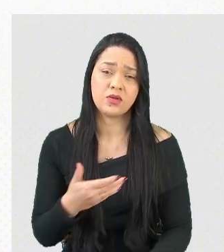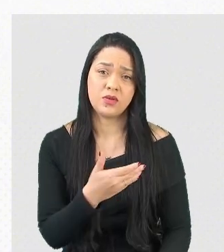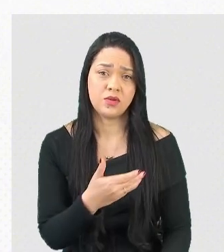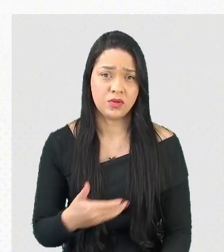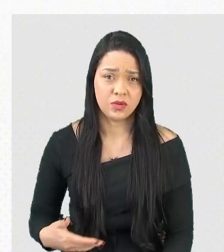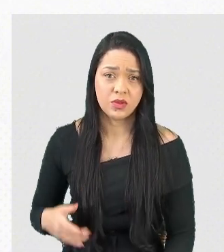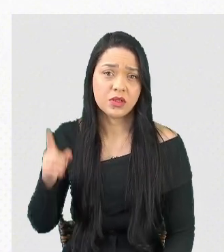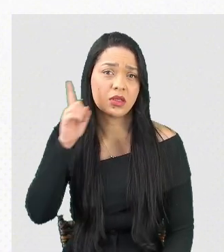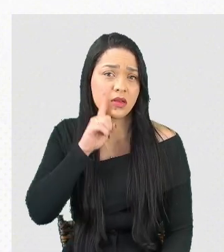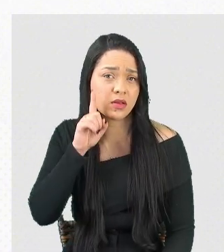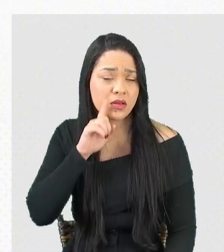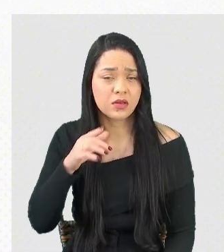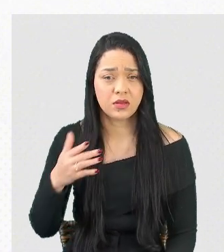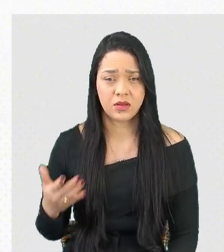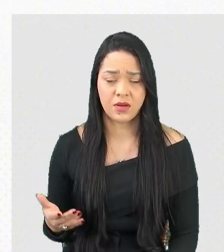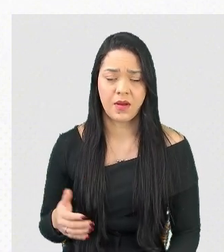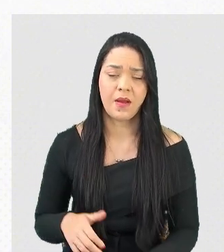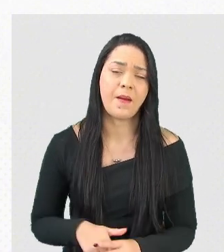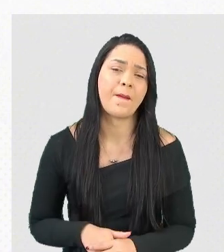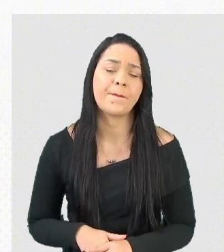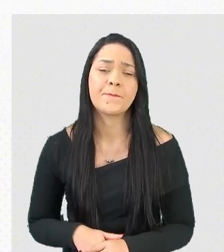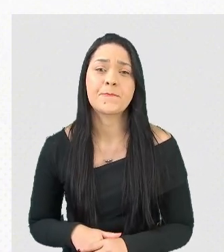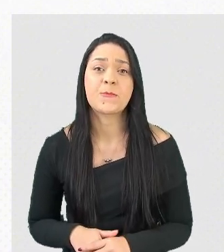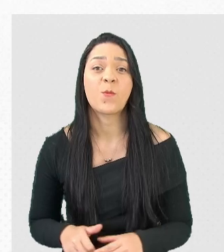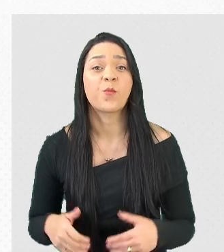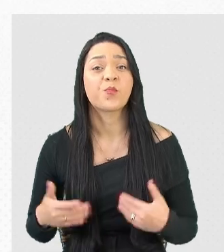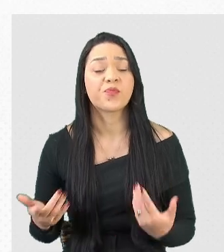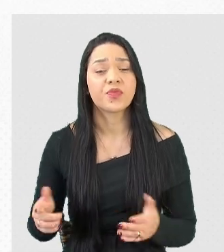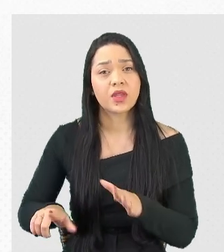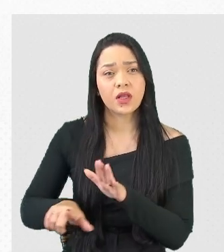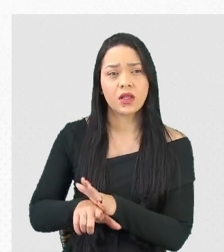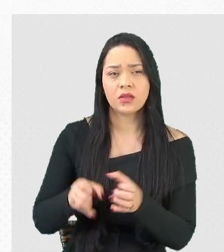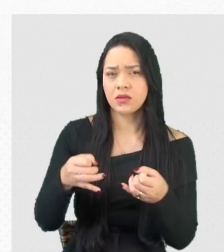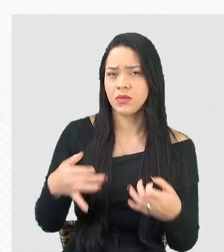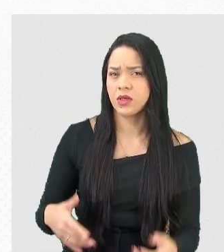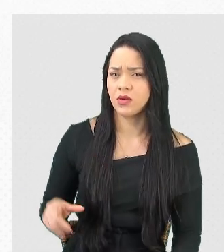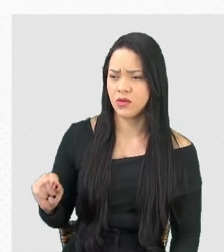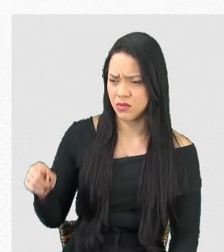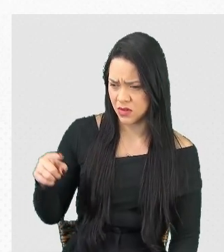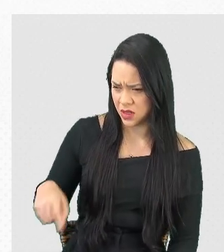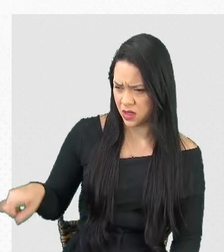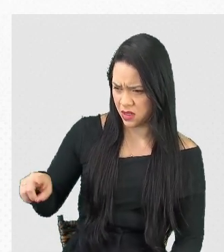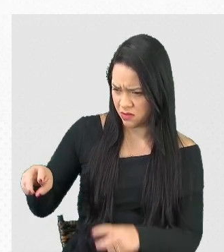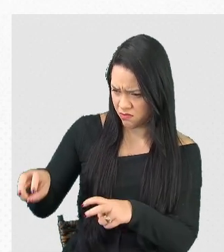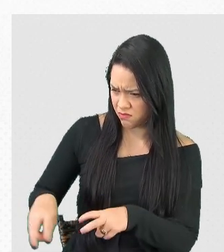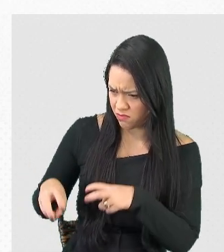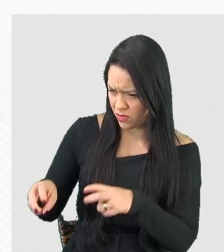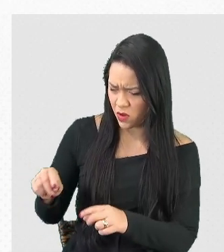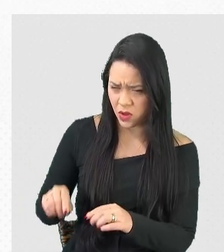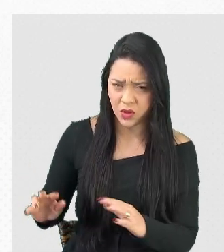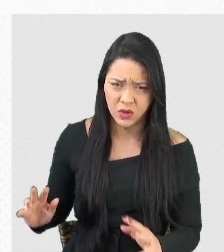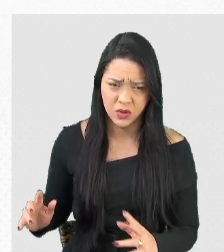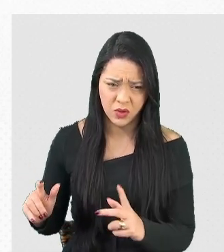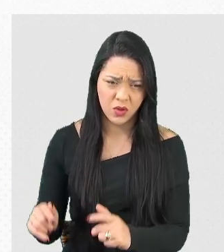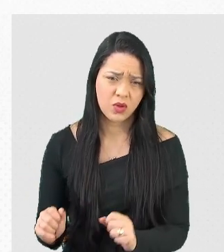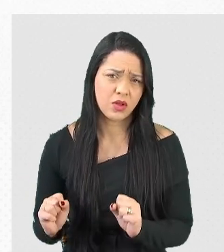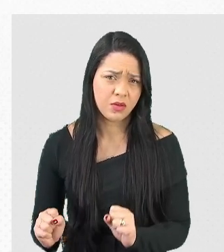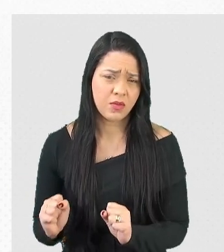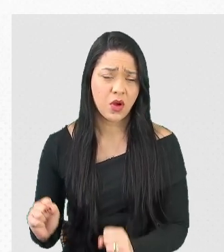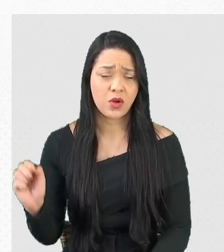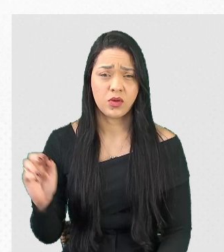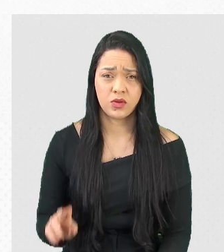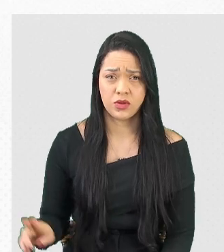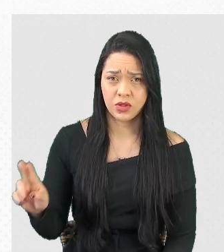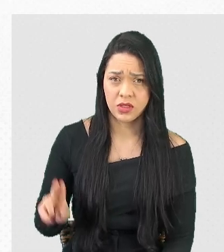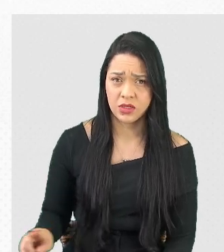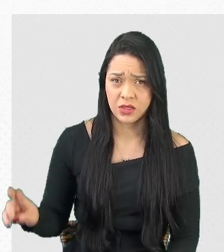diz o seguinte, olha, tem aquelas terras comunais, que são aquelas terras em que todo mundo poderia utilizá-las, e aí os camponeses utilizavam para a produção de